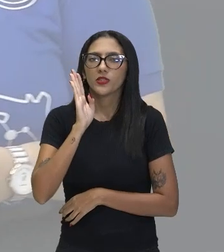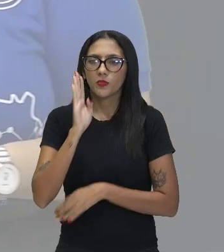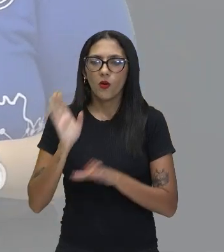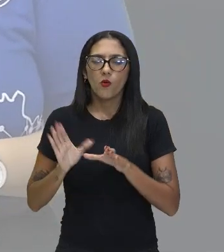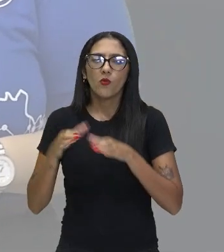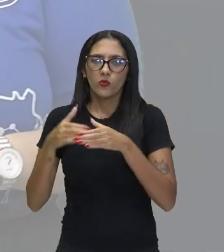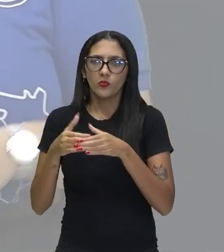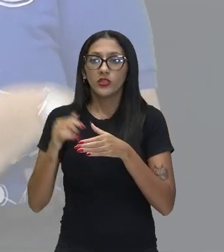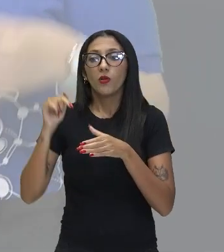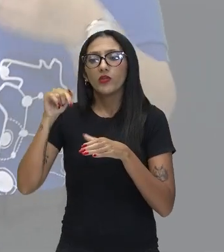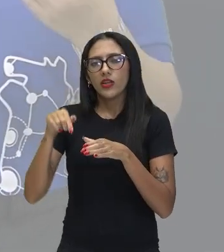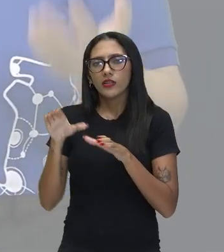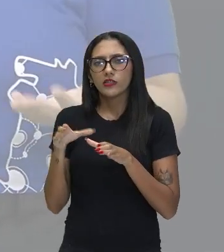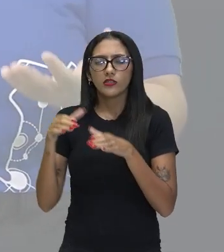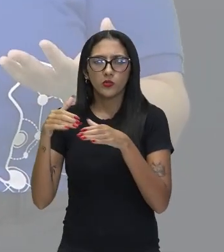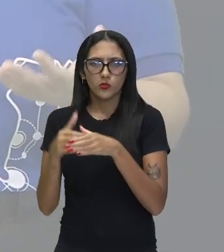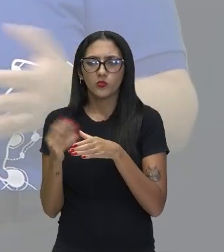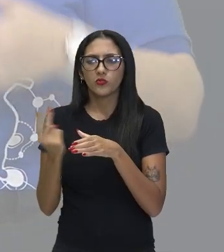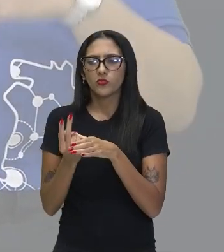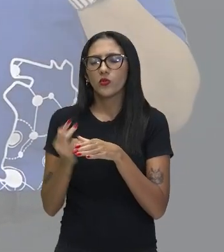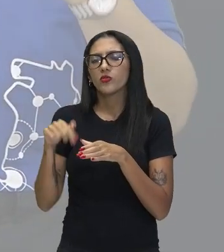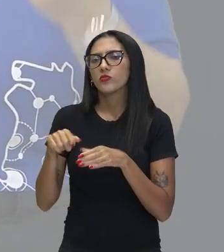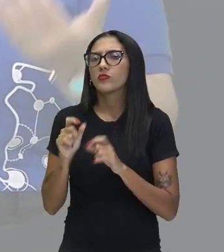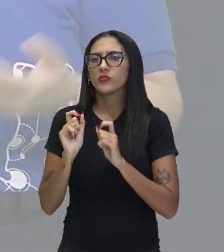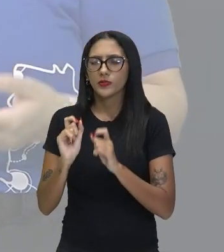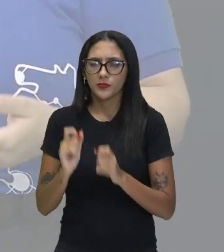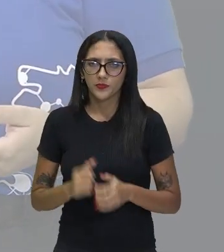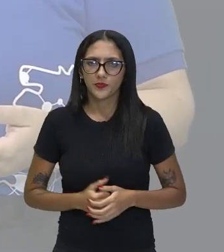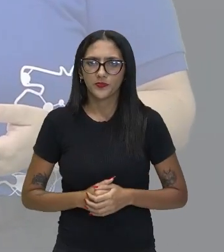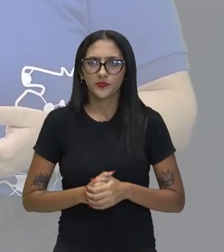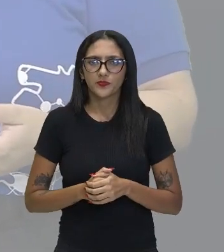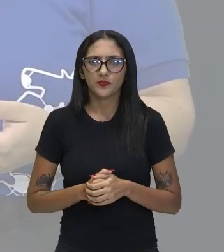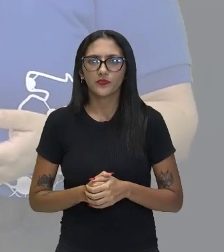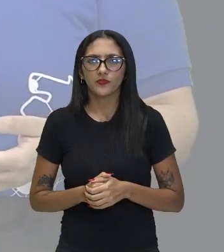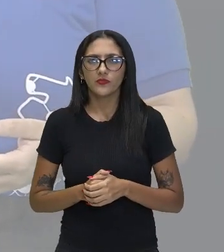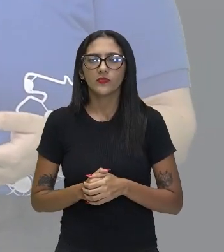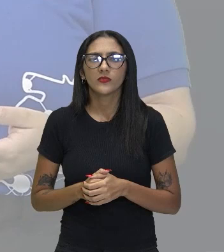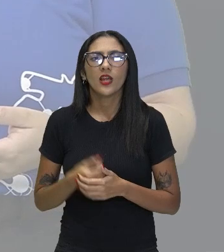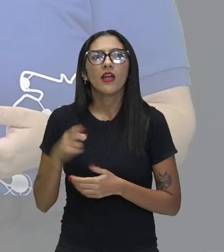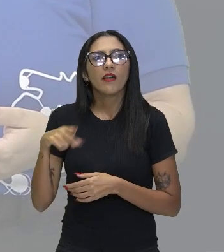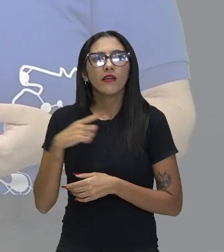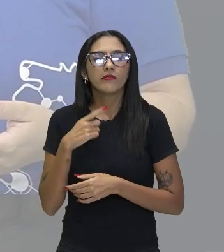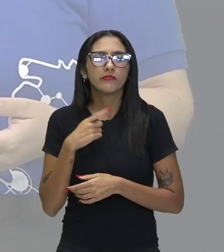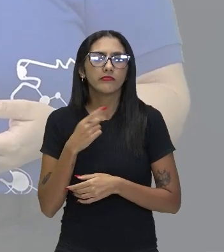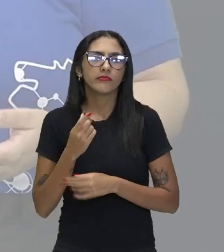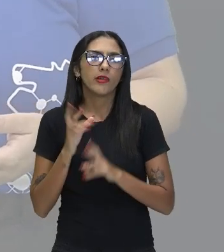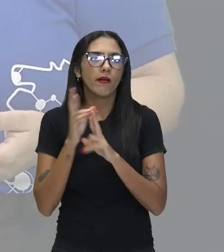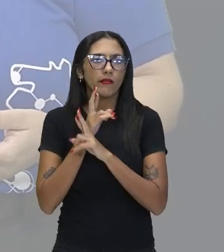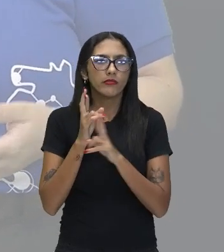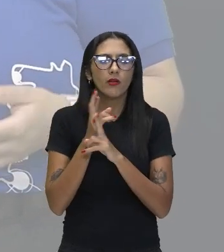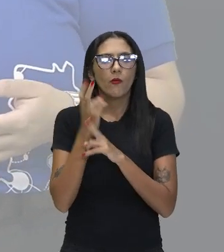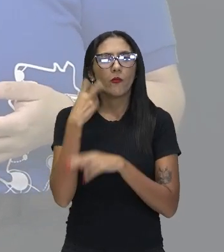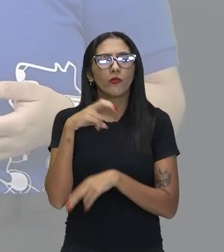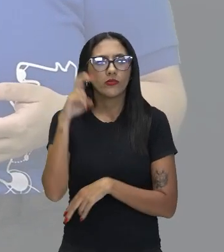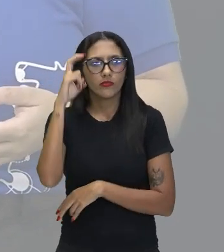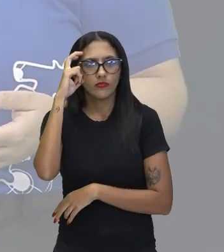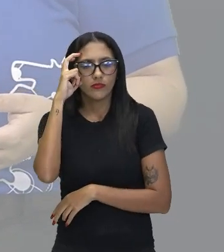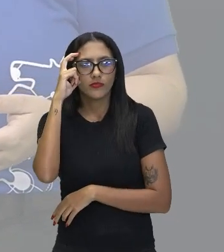movimento antropofágico, o que se tinha? Eles buscavam uma síntese cultural, em